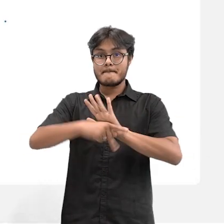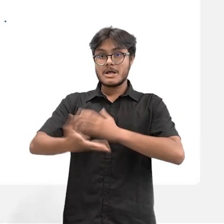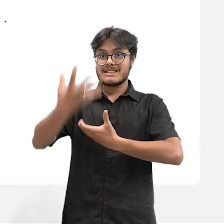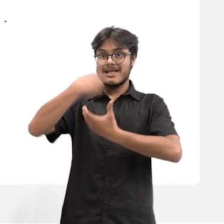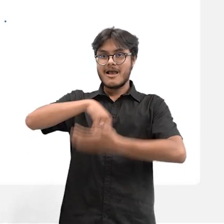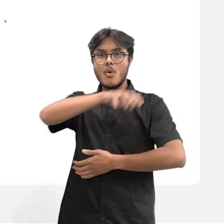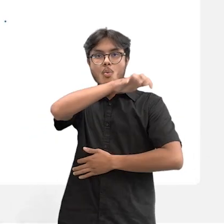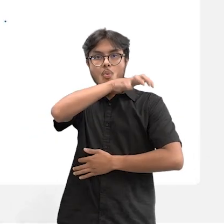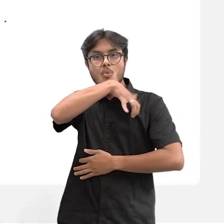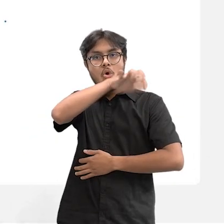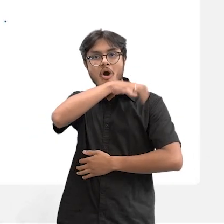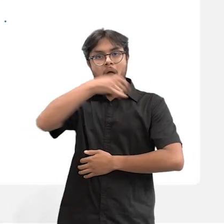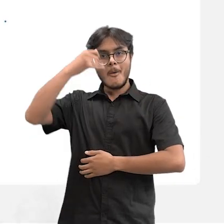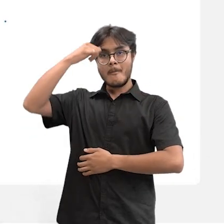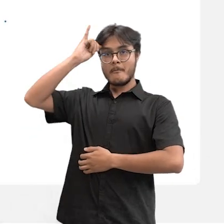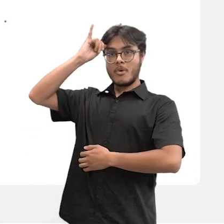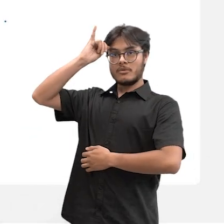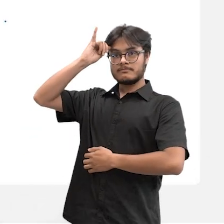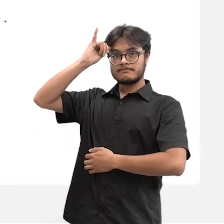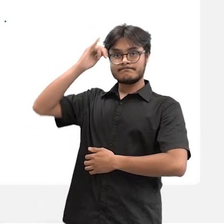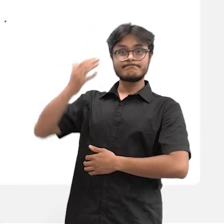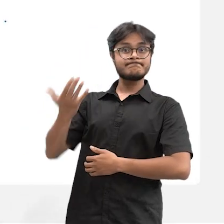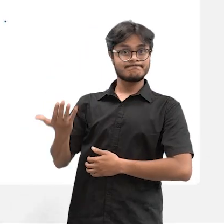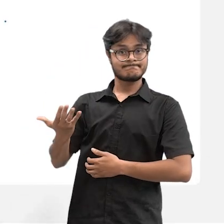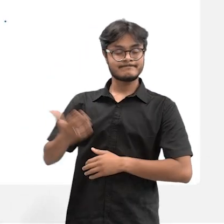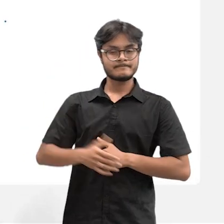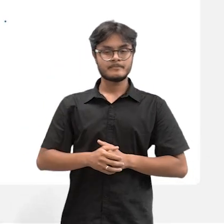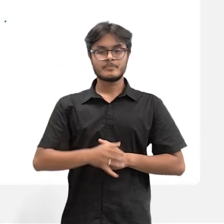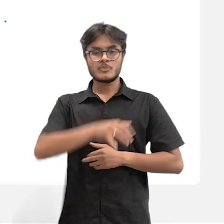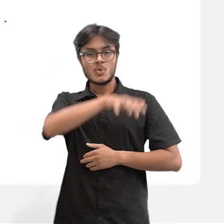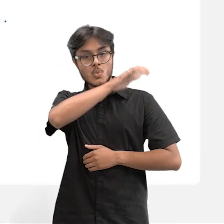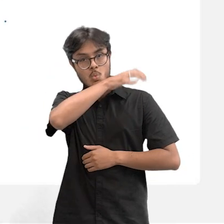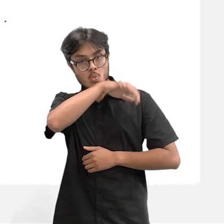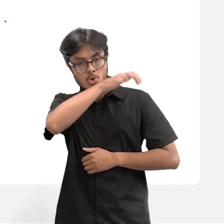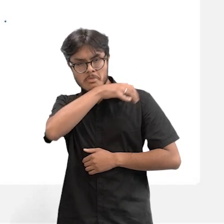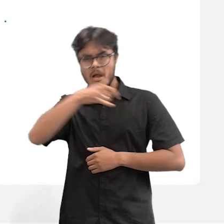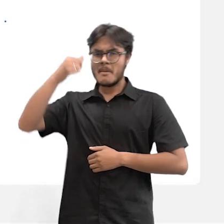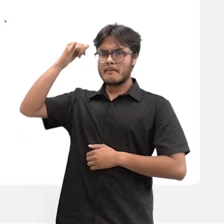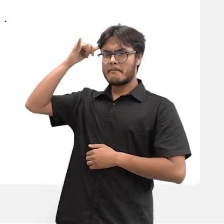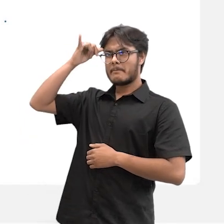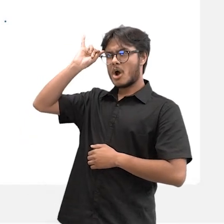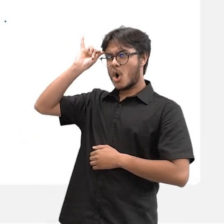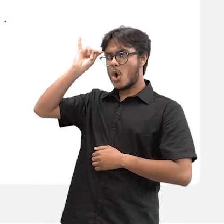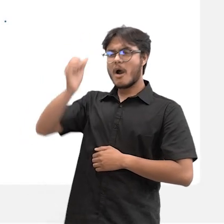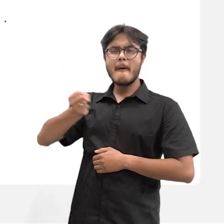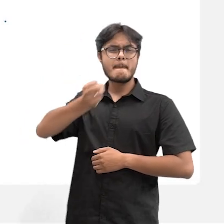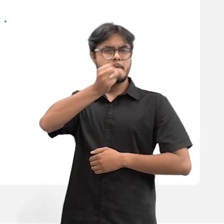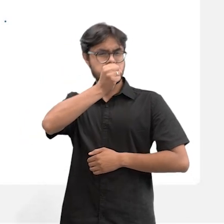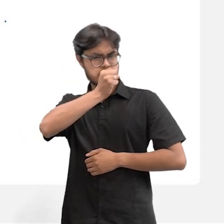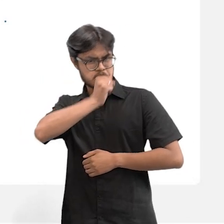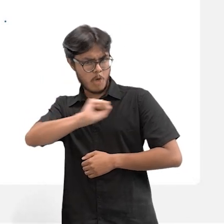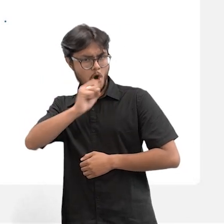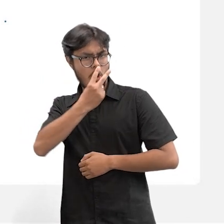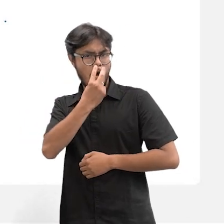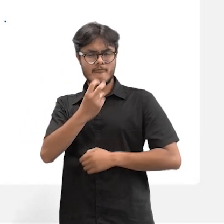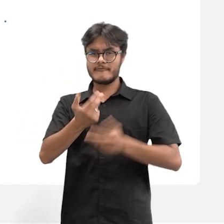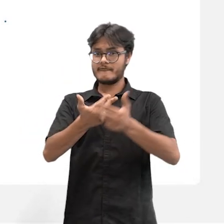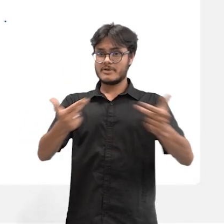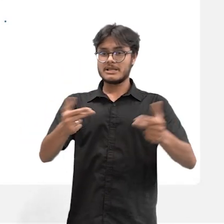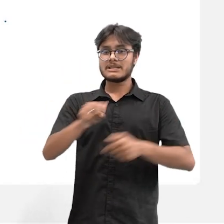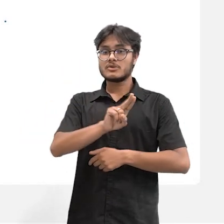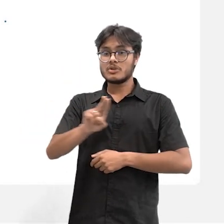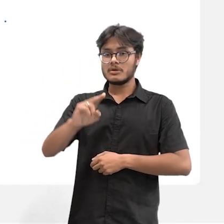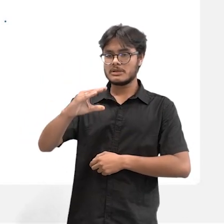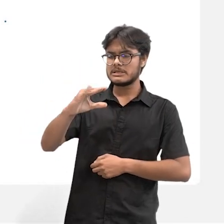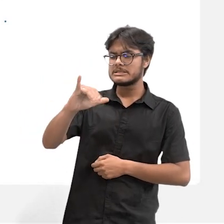cisticercos. Então, o boi ou o porco, eles vão ter cisticercos em